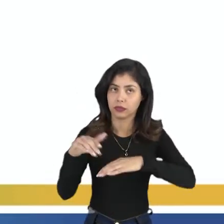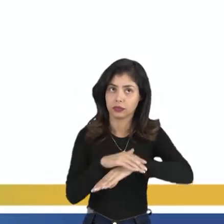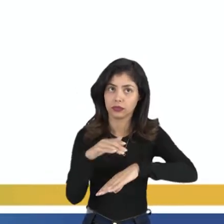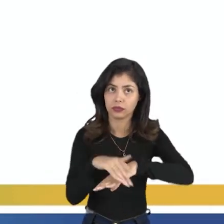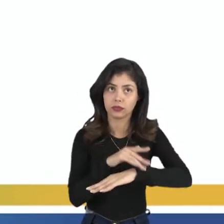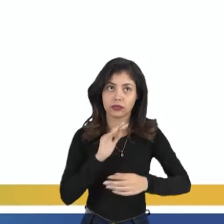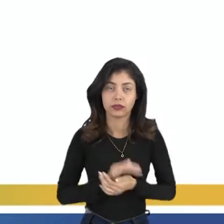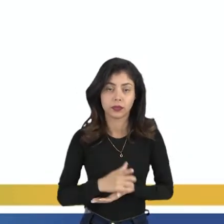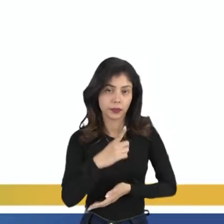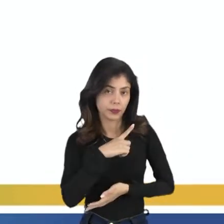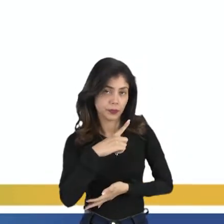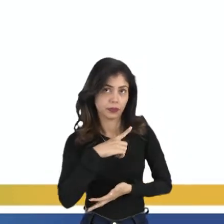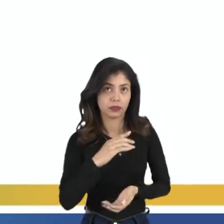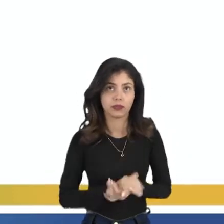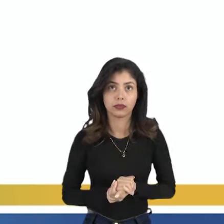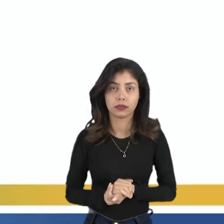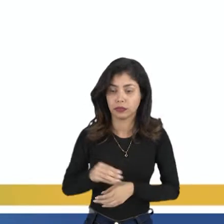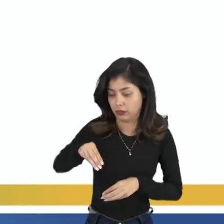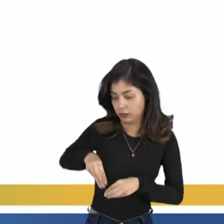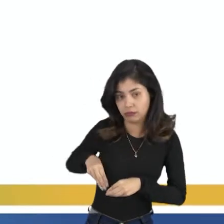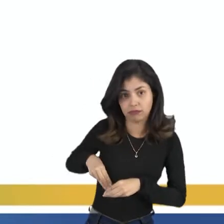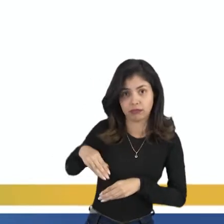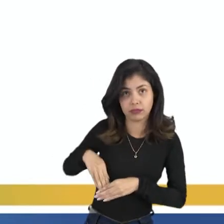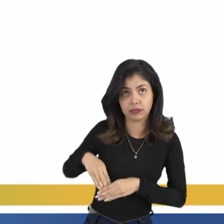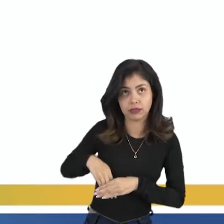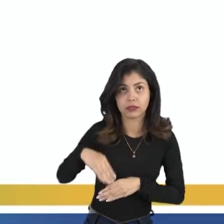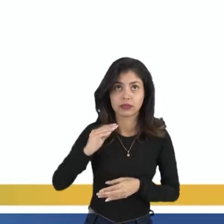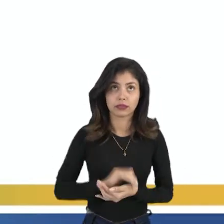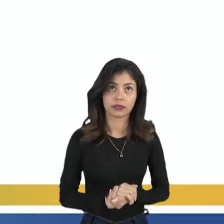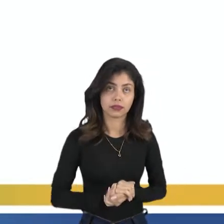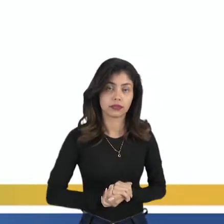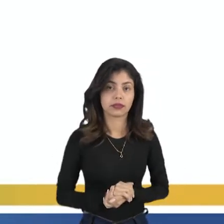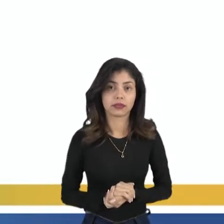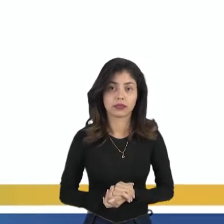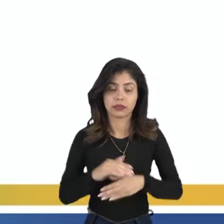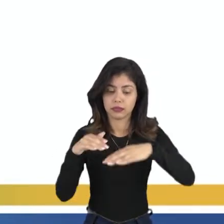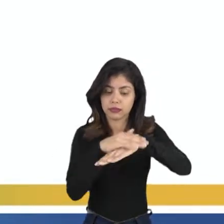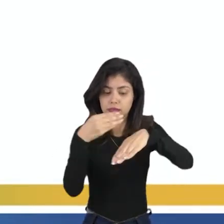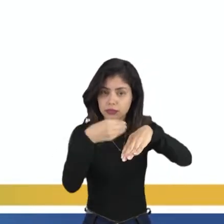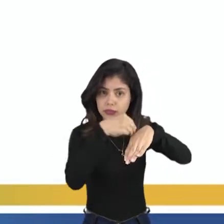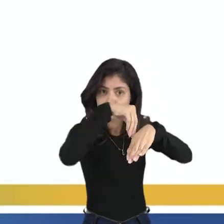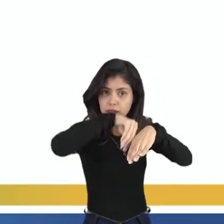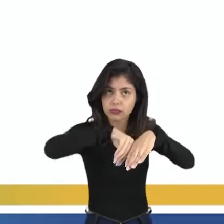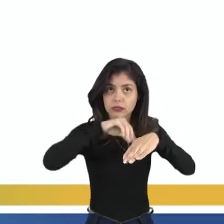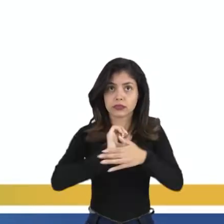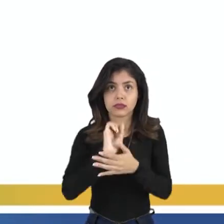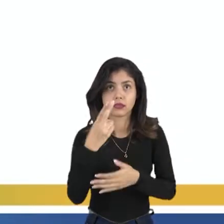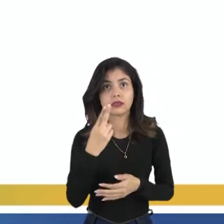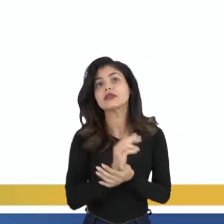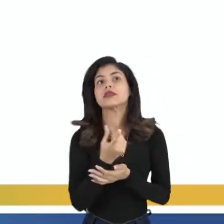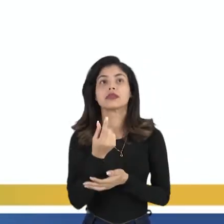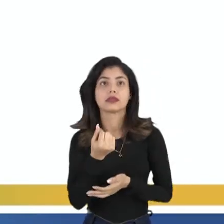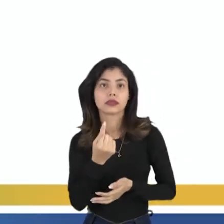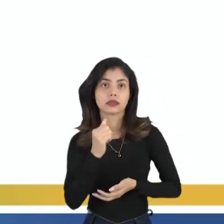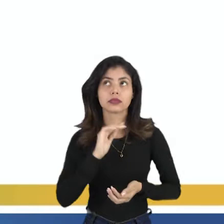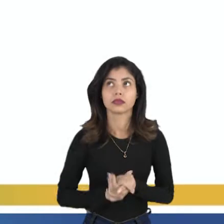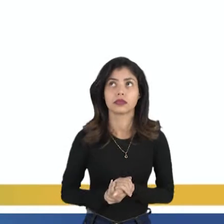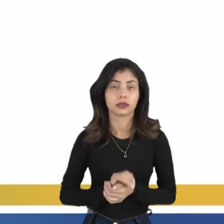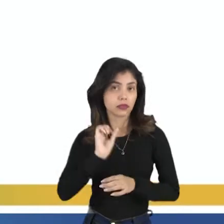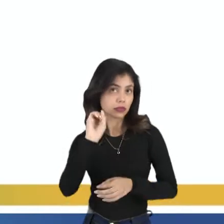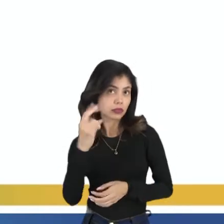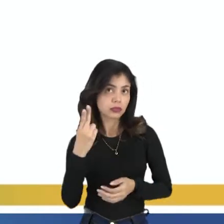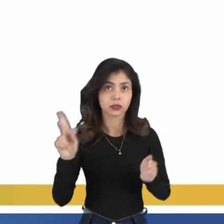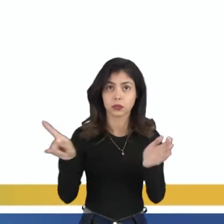é que eles têm um bolsinho, né, um bolso, para guardar as chaves ou dinheiro. São